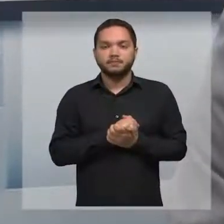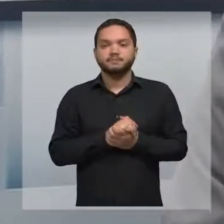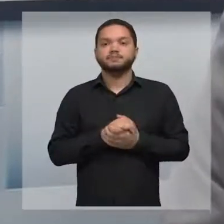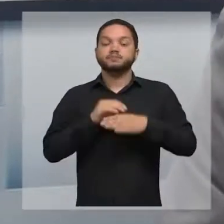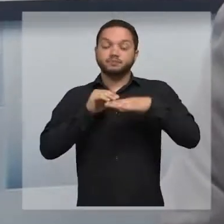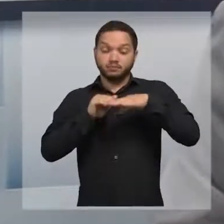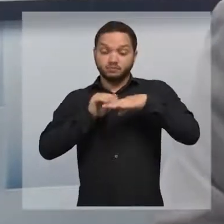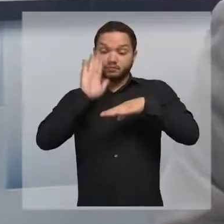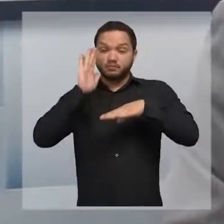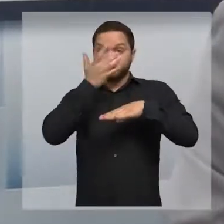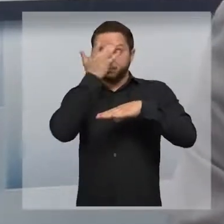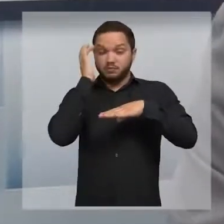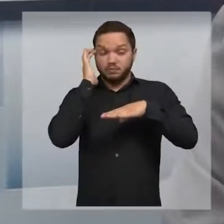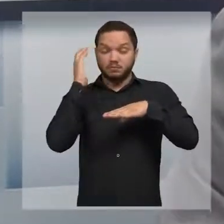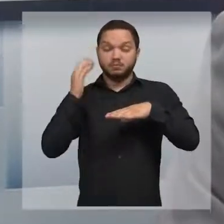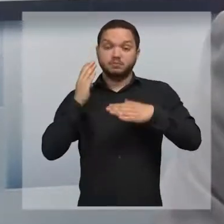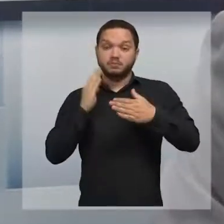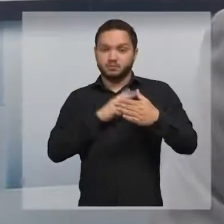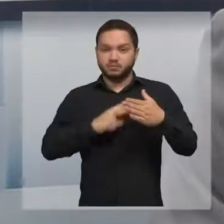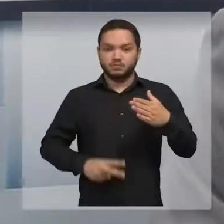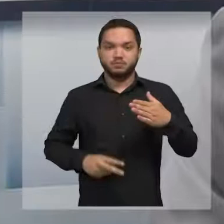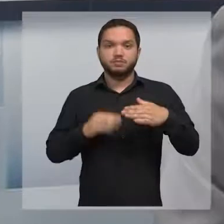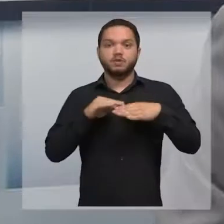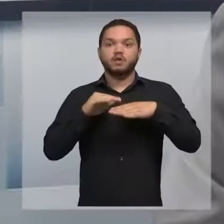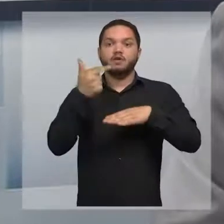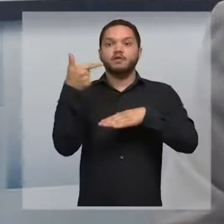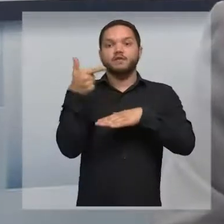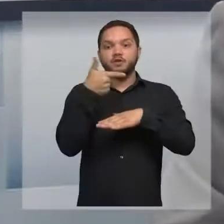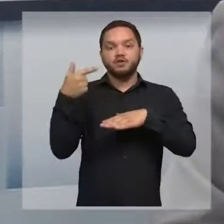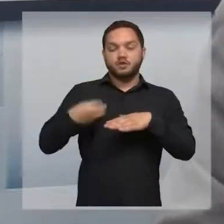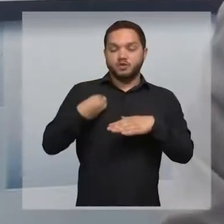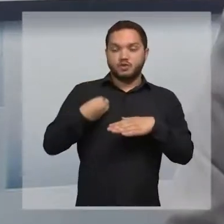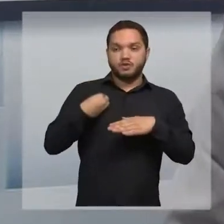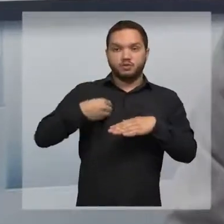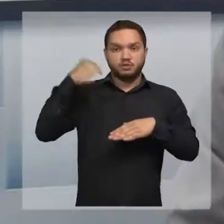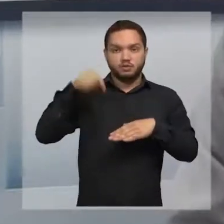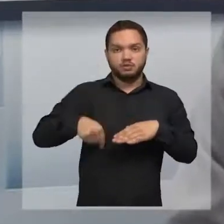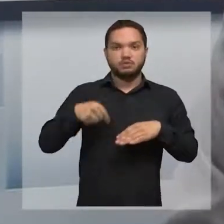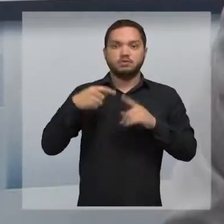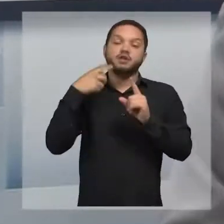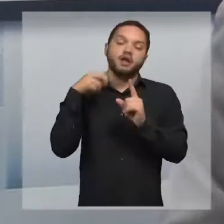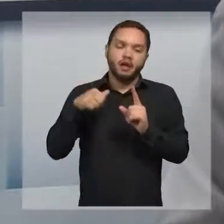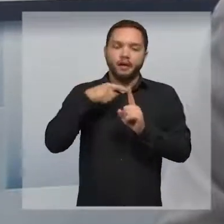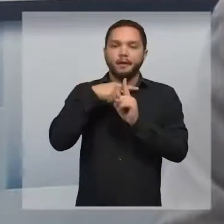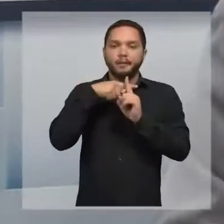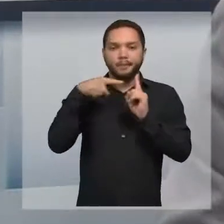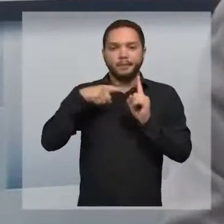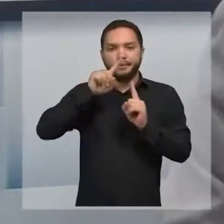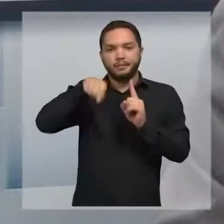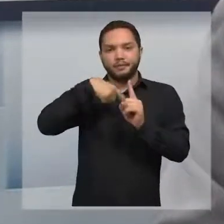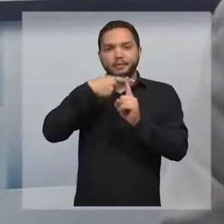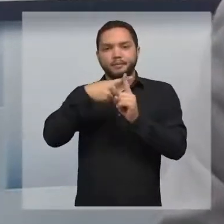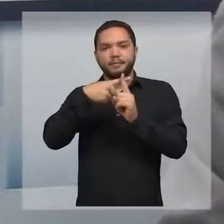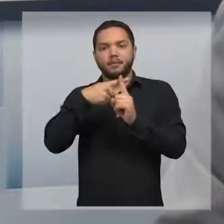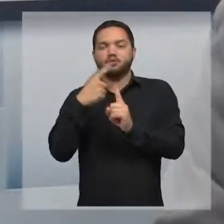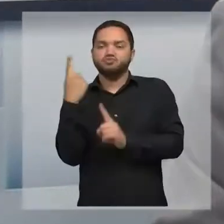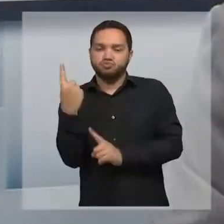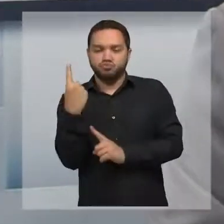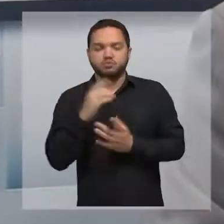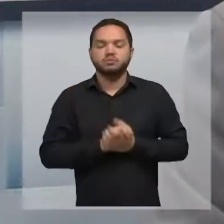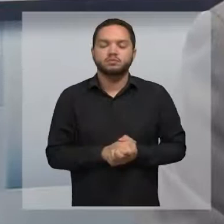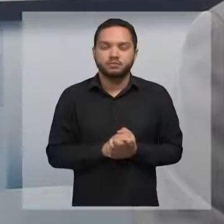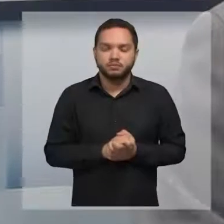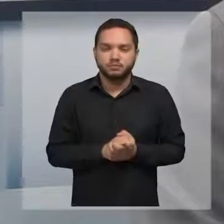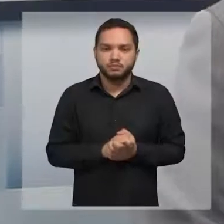poder deliberativo, para que ela possa deliberar algo, é que tenha no mínimo 22 vereadores, que é metade mais o primeiro inteiro,